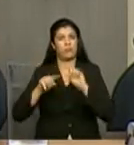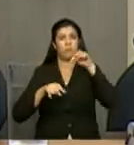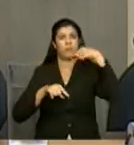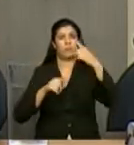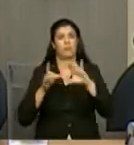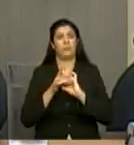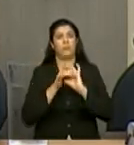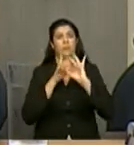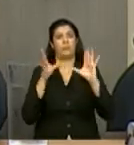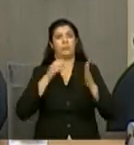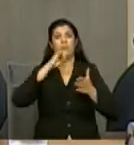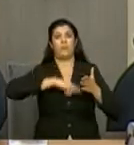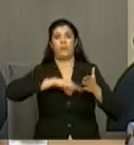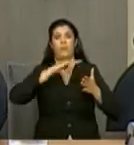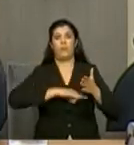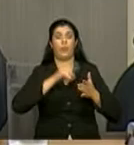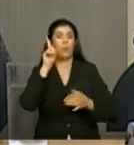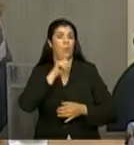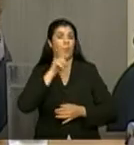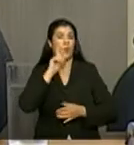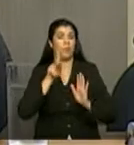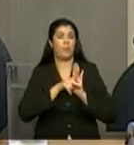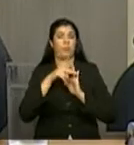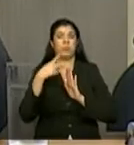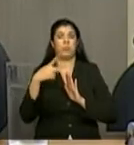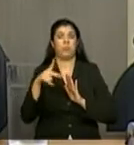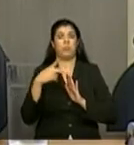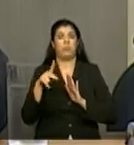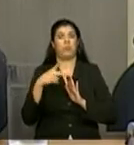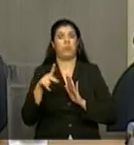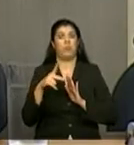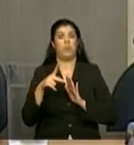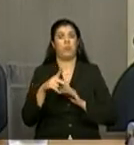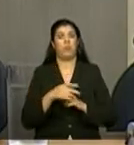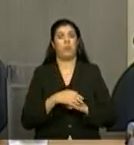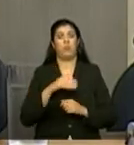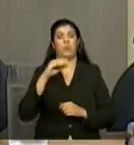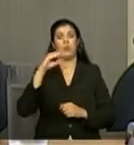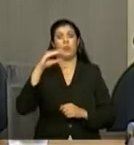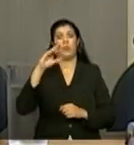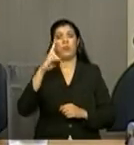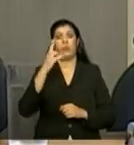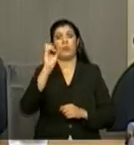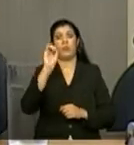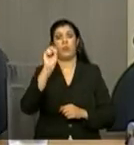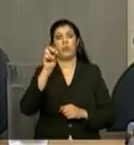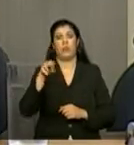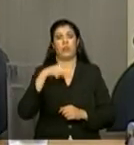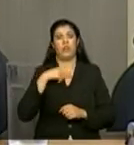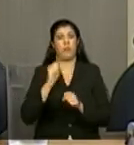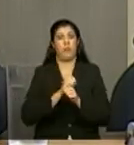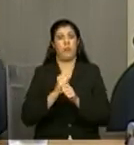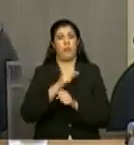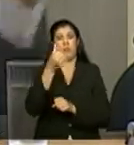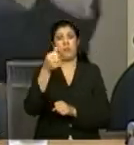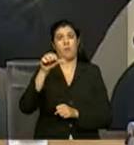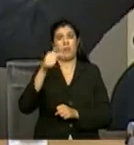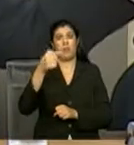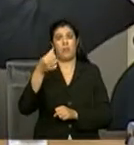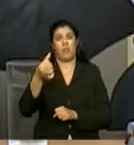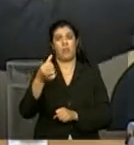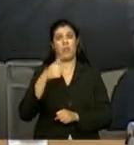liberação de documentos americanos do próprio do próprio rique se em que estava na áfrica em 1976